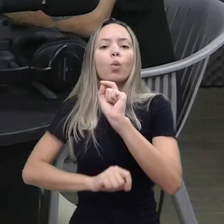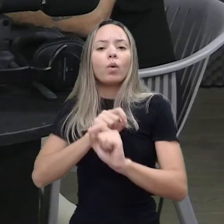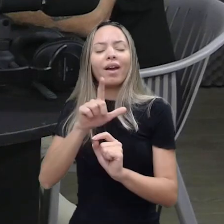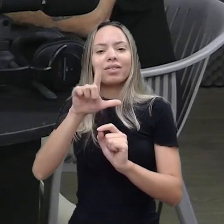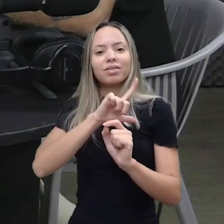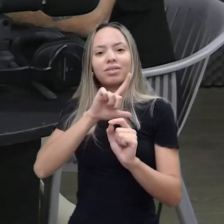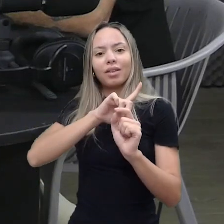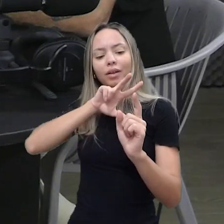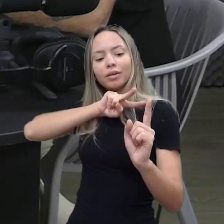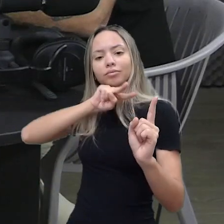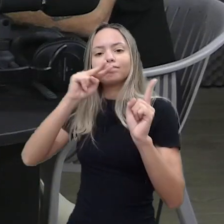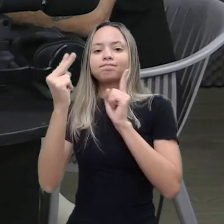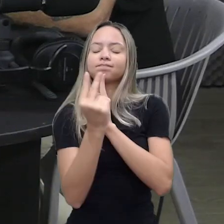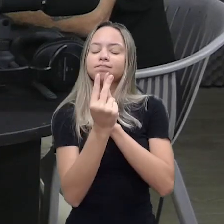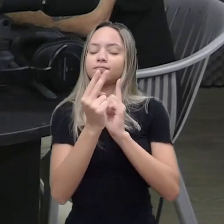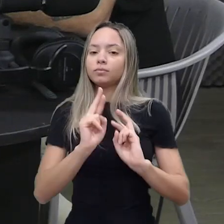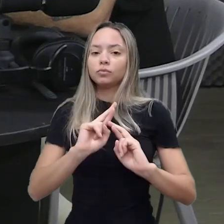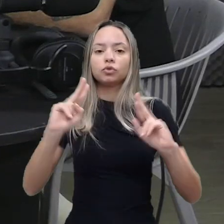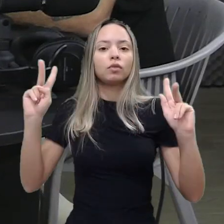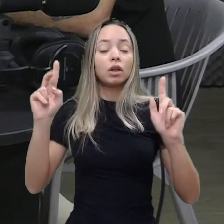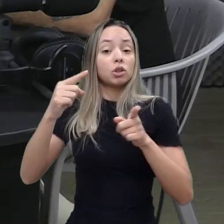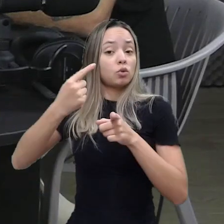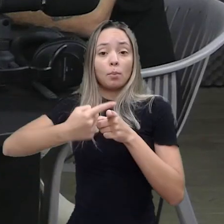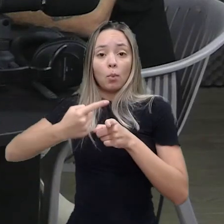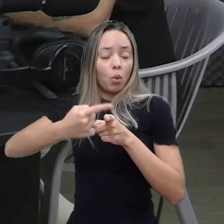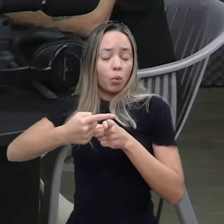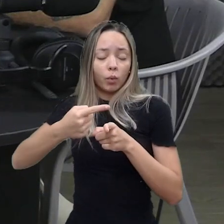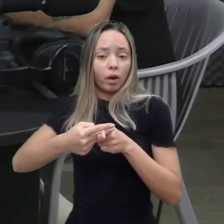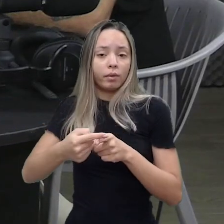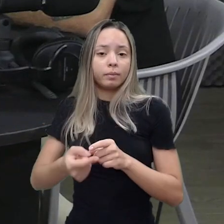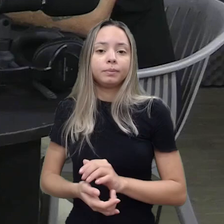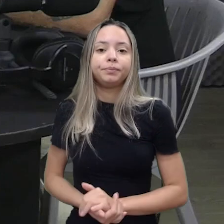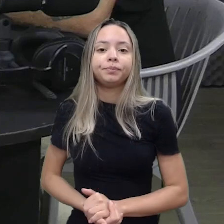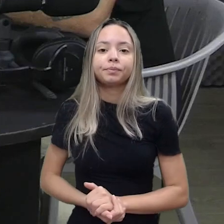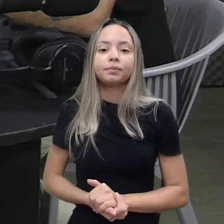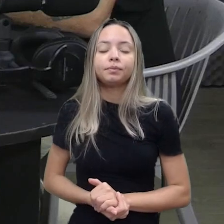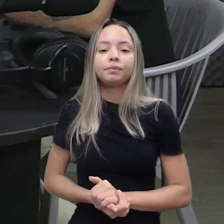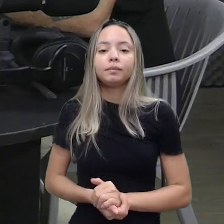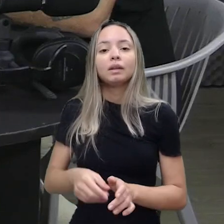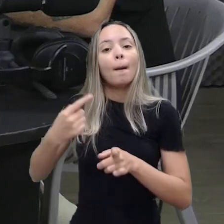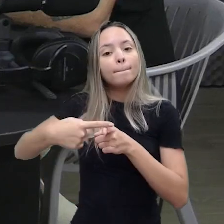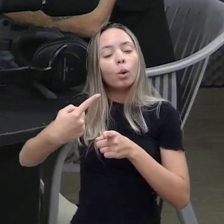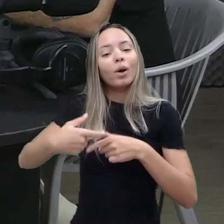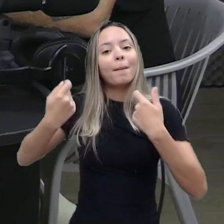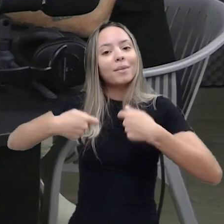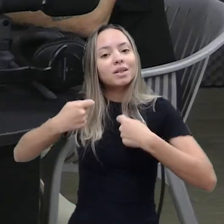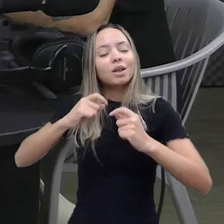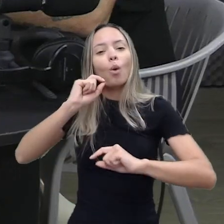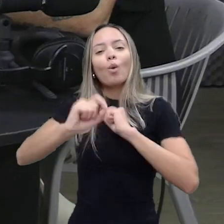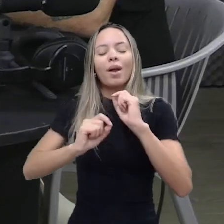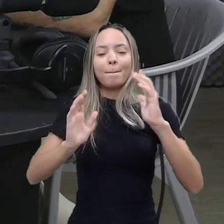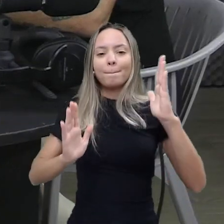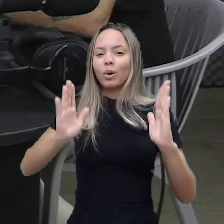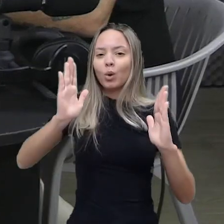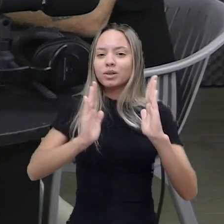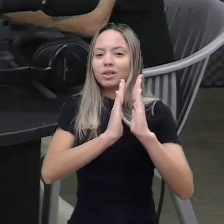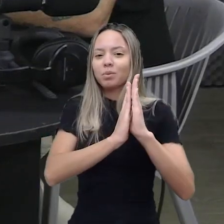olhar diferenciado, né? Primeiro porque você precisa passar por um processo de